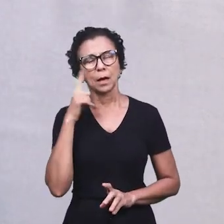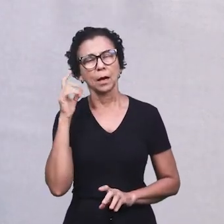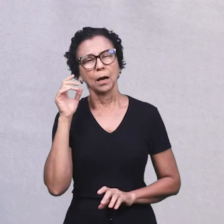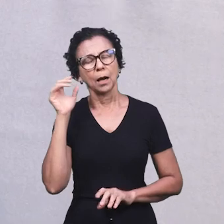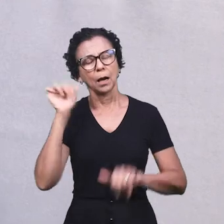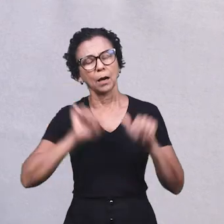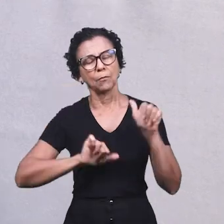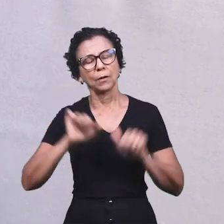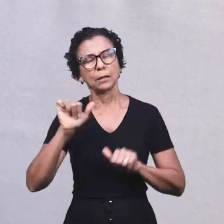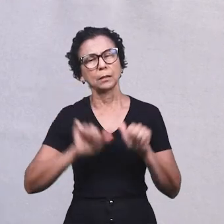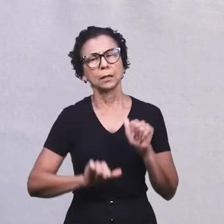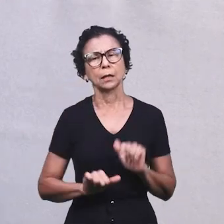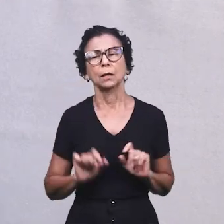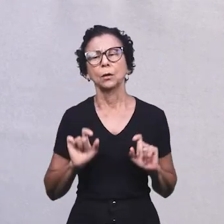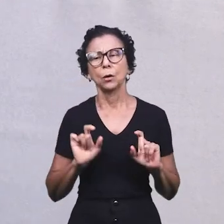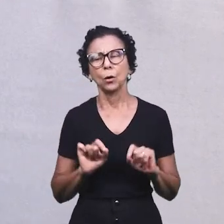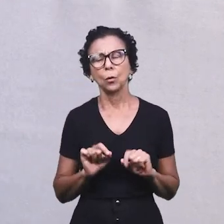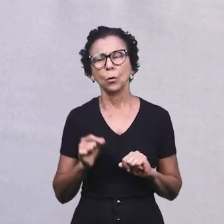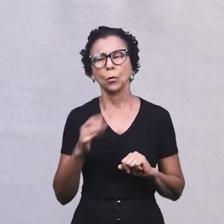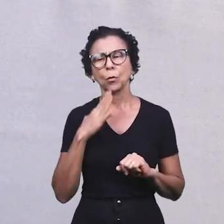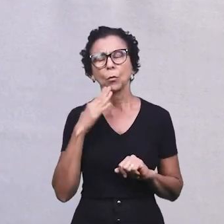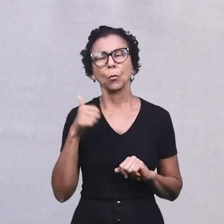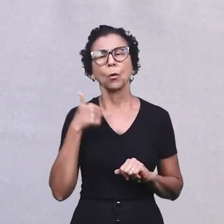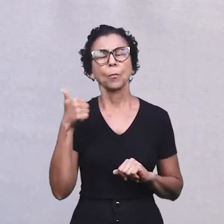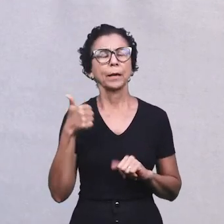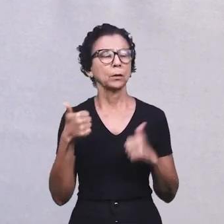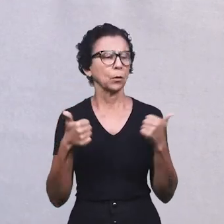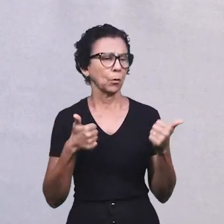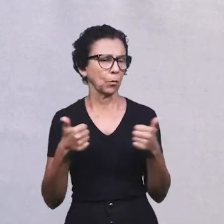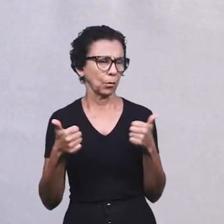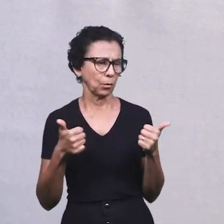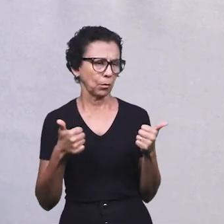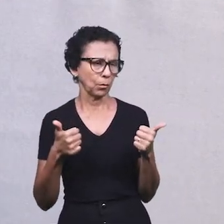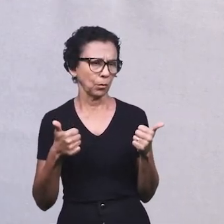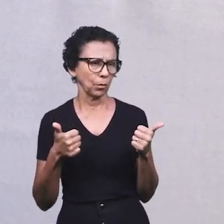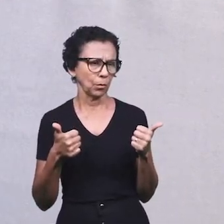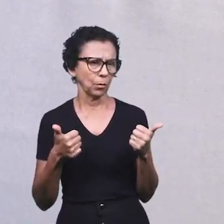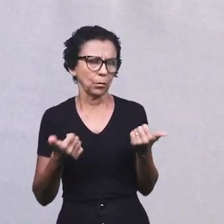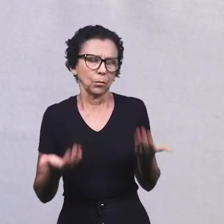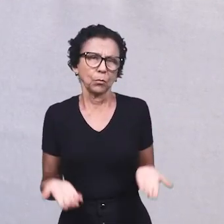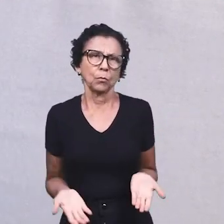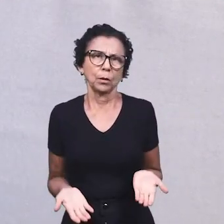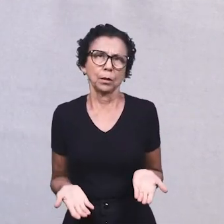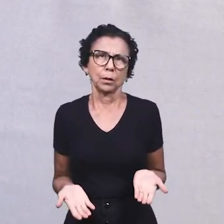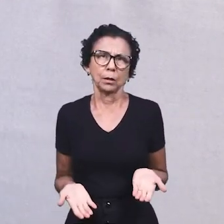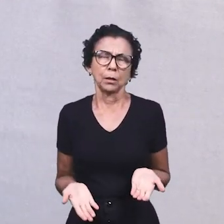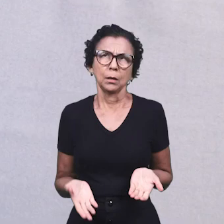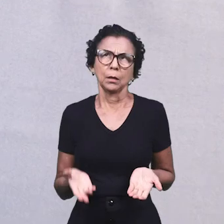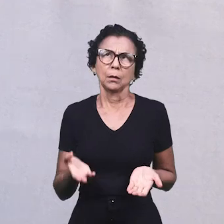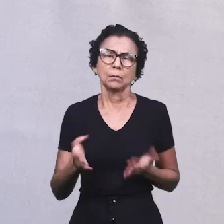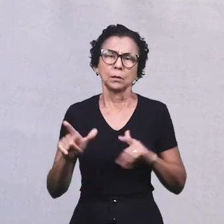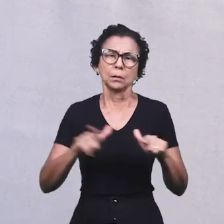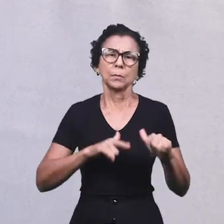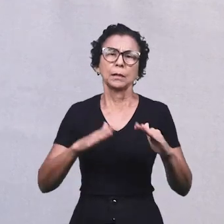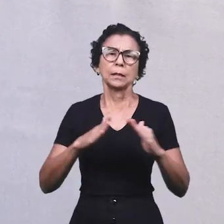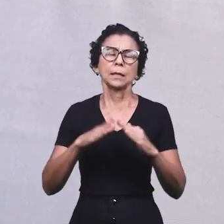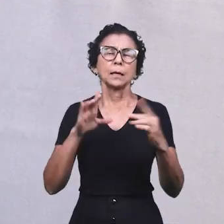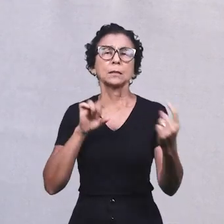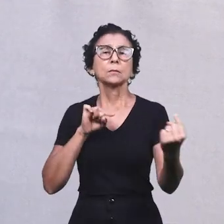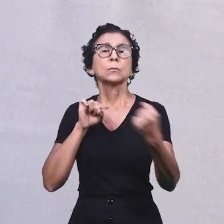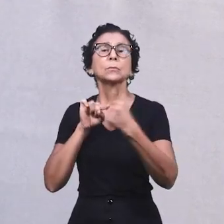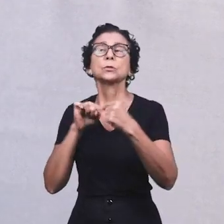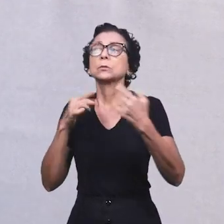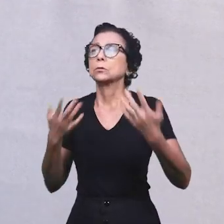e pensar. Estou trabalhando em casa, o que me levou a trabalhar em casa? E qual aí,